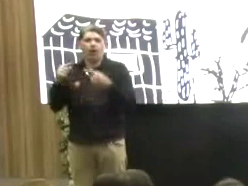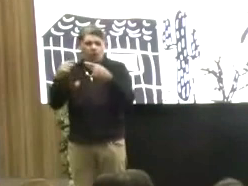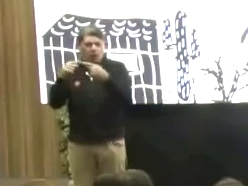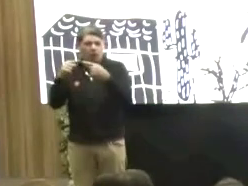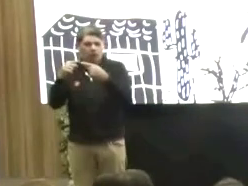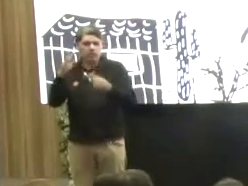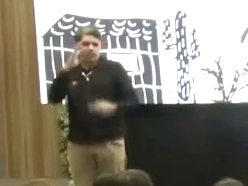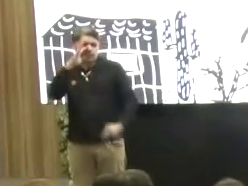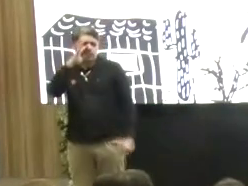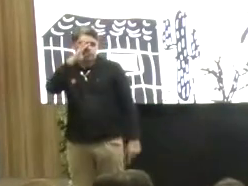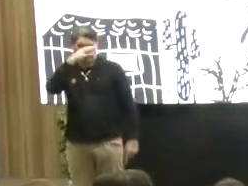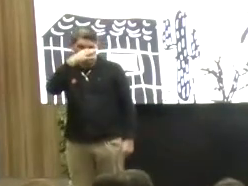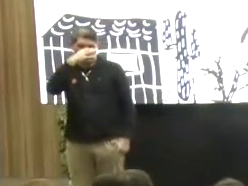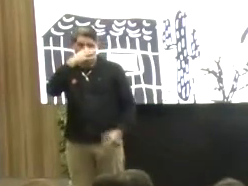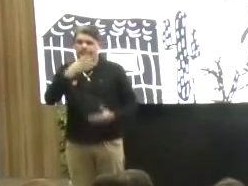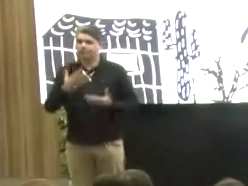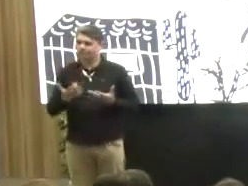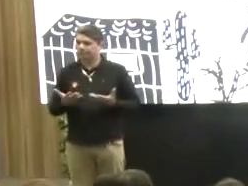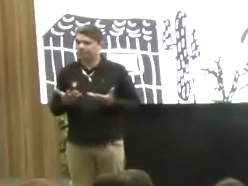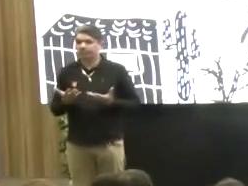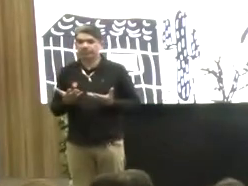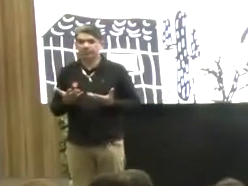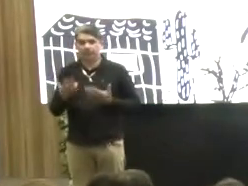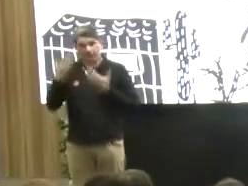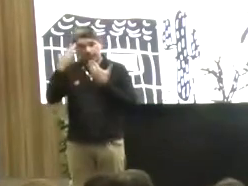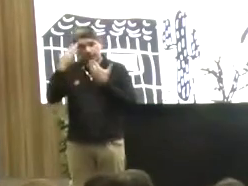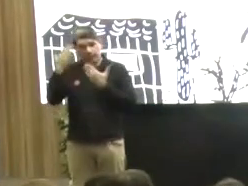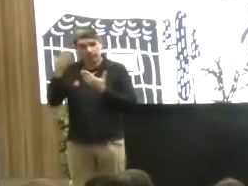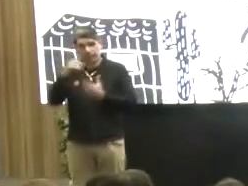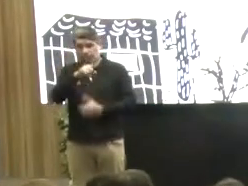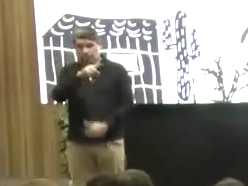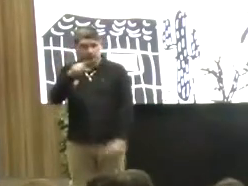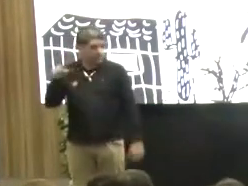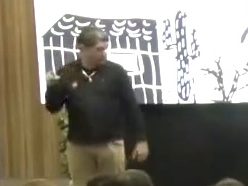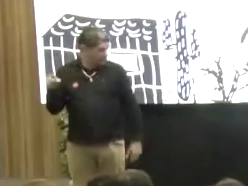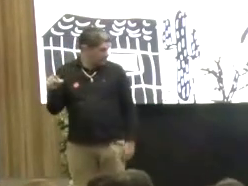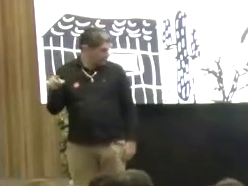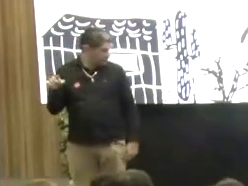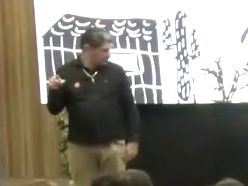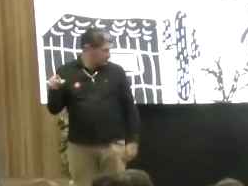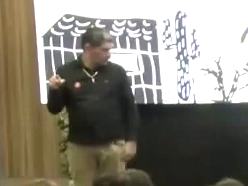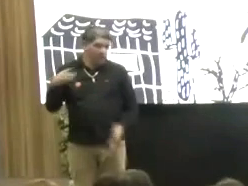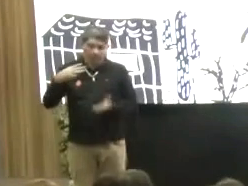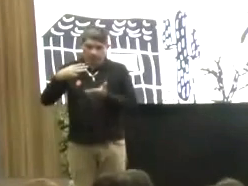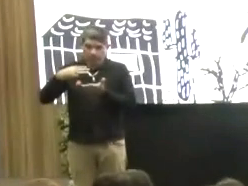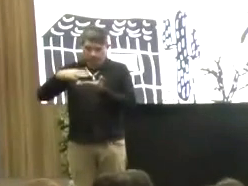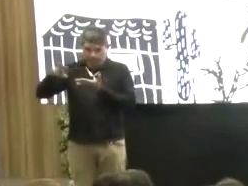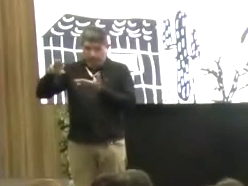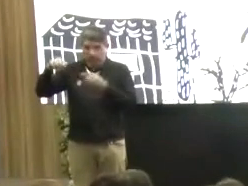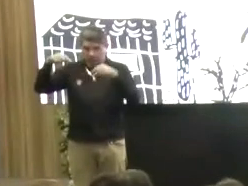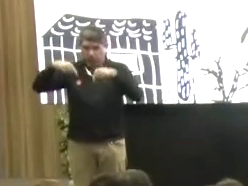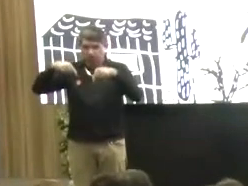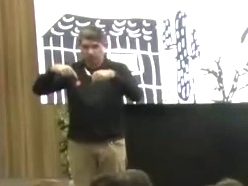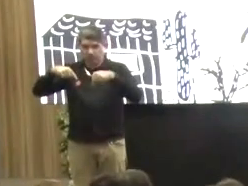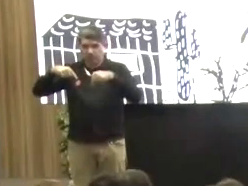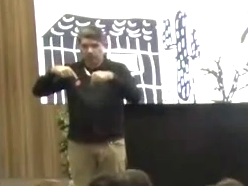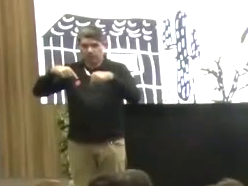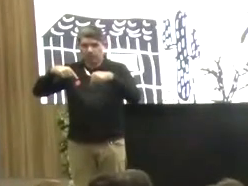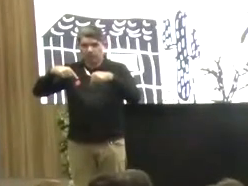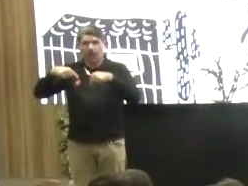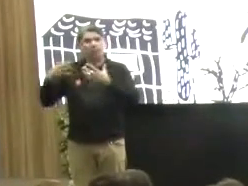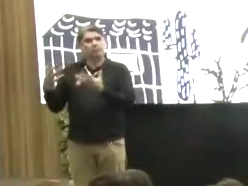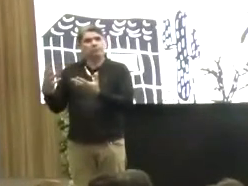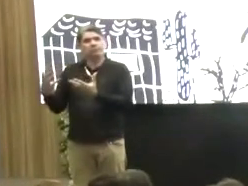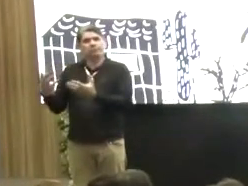resistência, né? E quero agradecer vocês. E eu acho que a mensagem que eu fiquei dessa últimos minutos